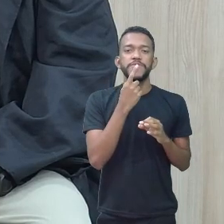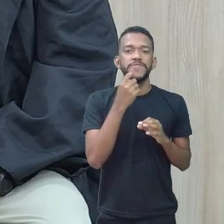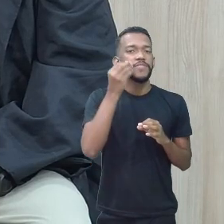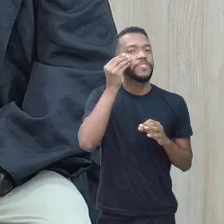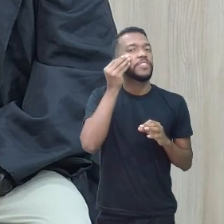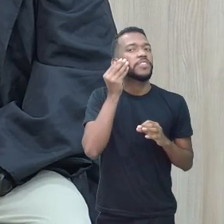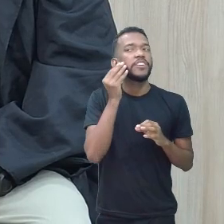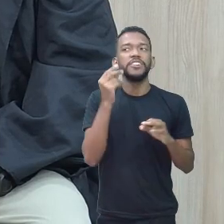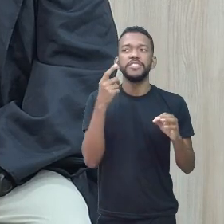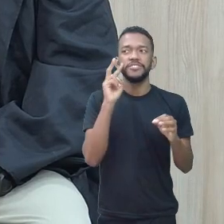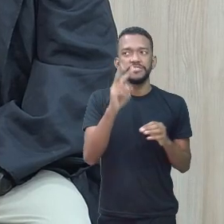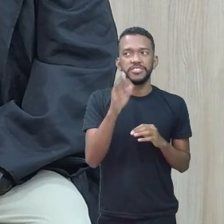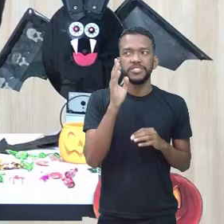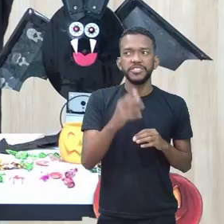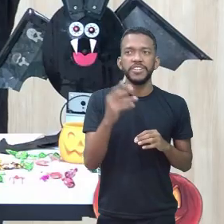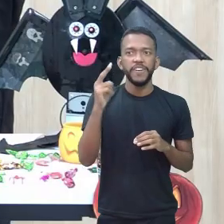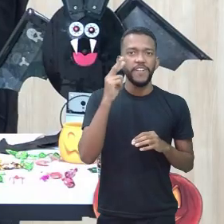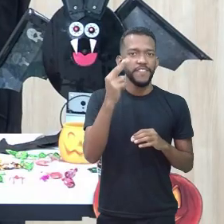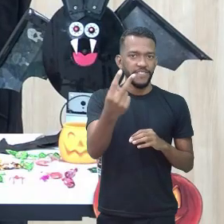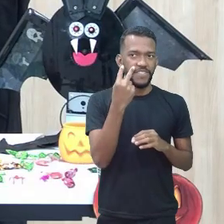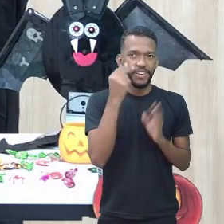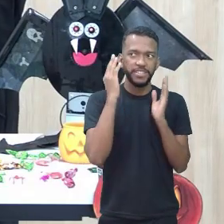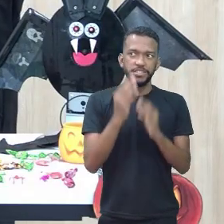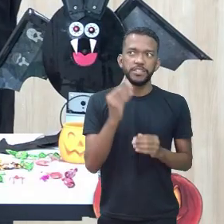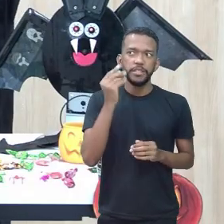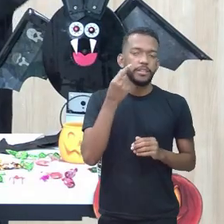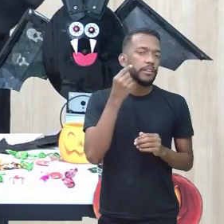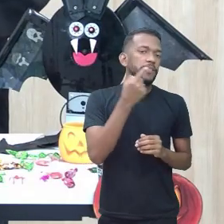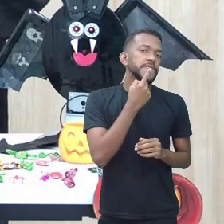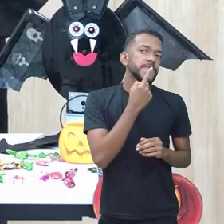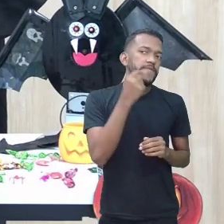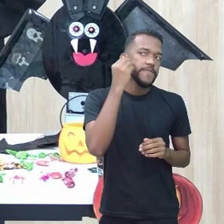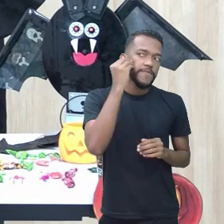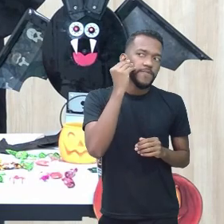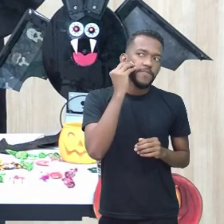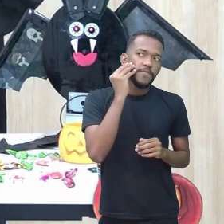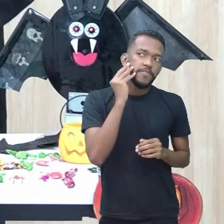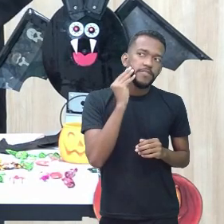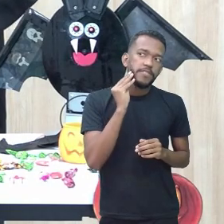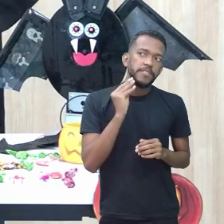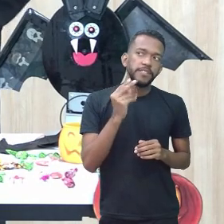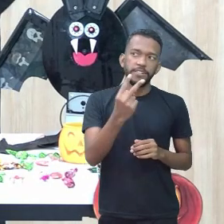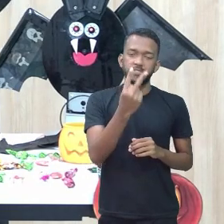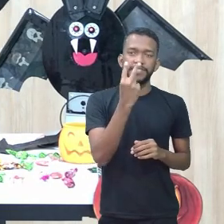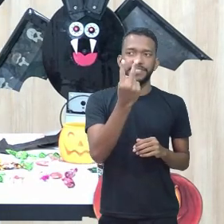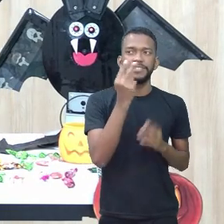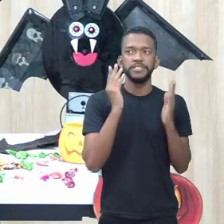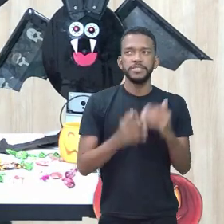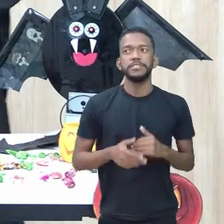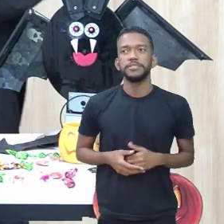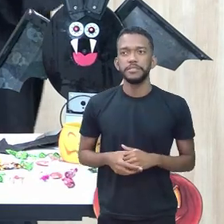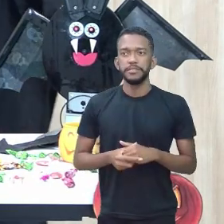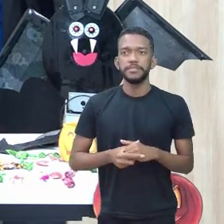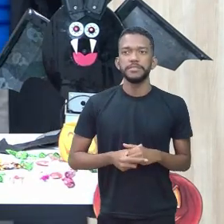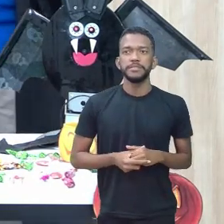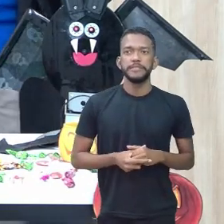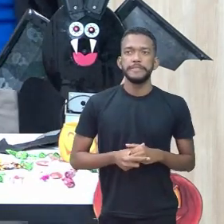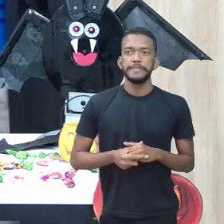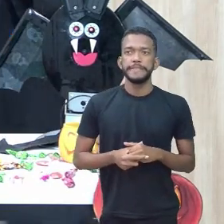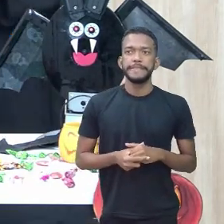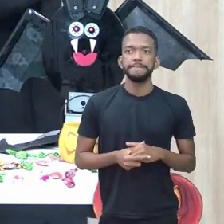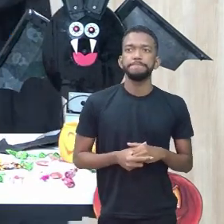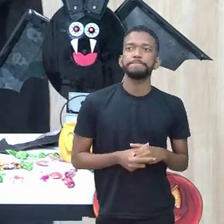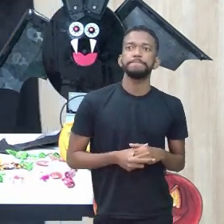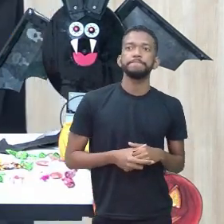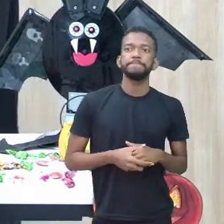aqui no rosto, não sei se vocês estão conseguindo ver, que também é do... Ó, quer ver? Tá vendo aí? Que também é do estilo aqui do que